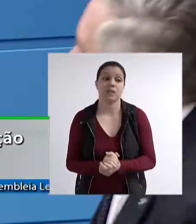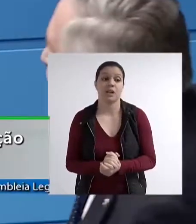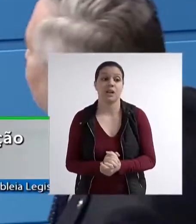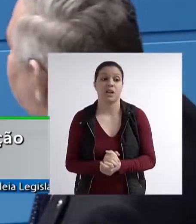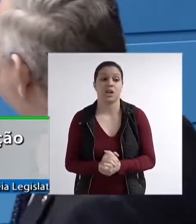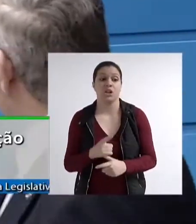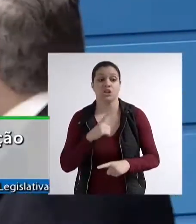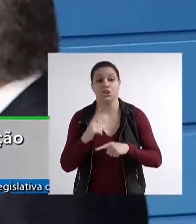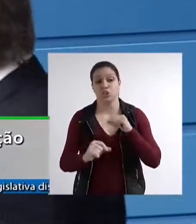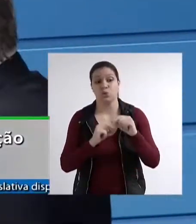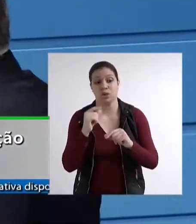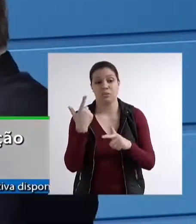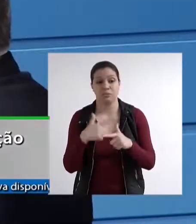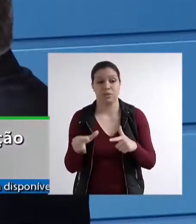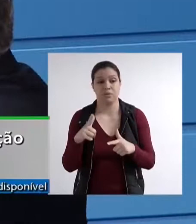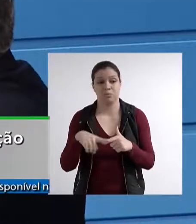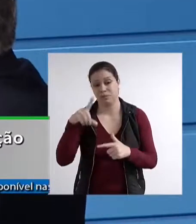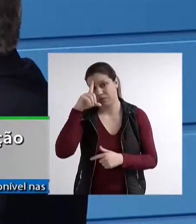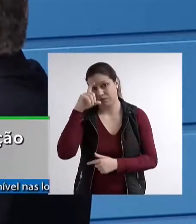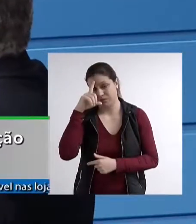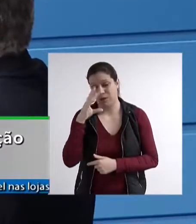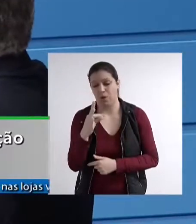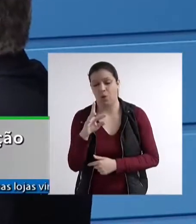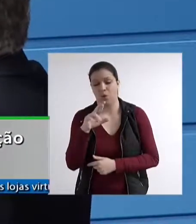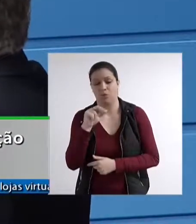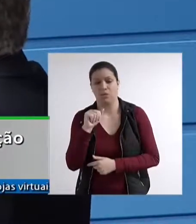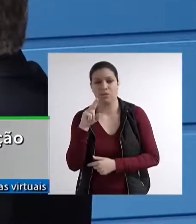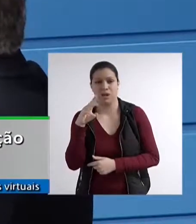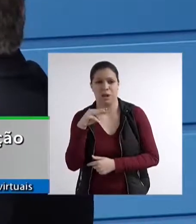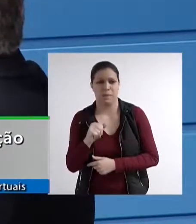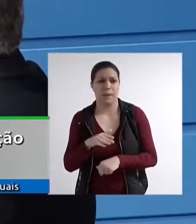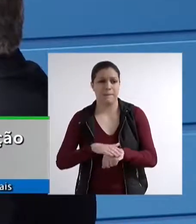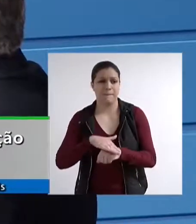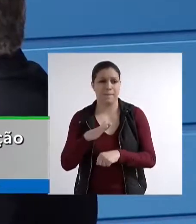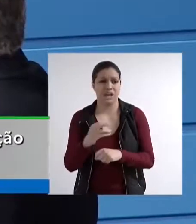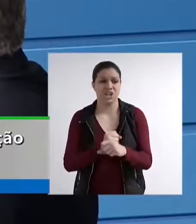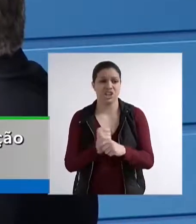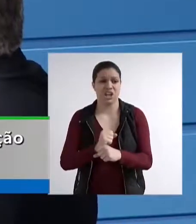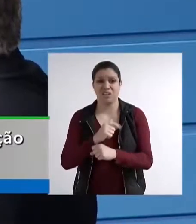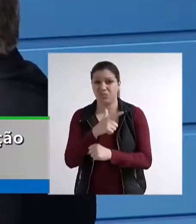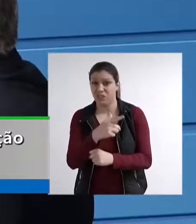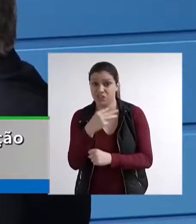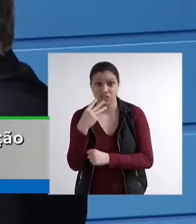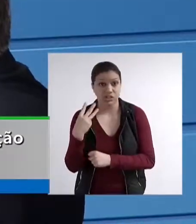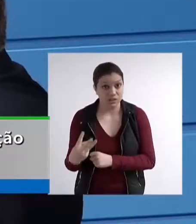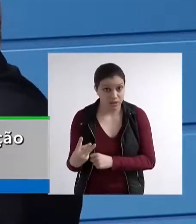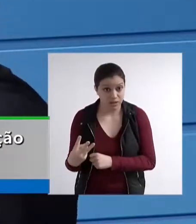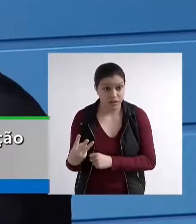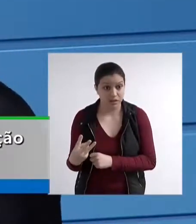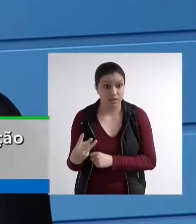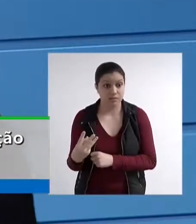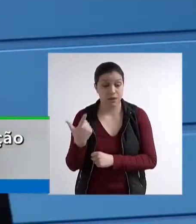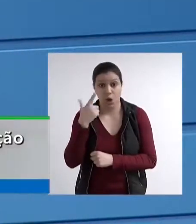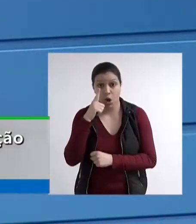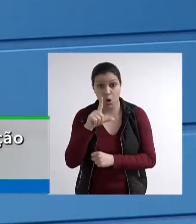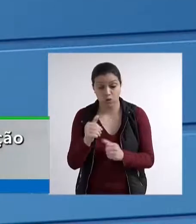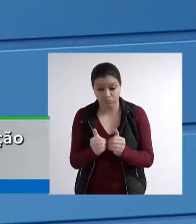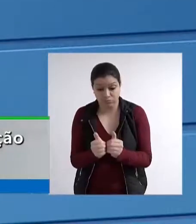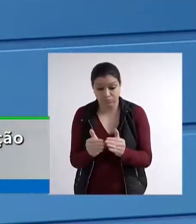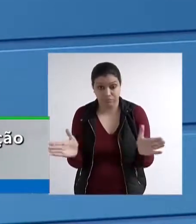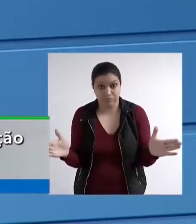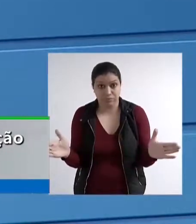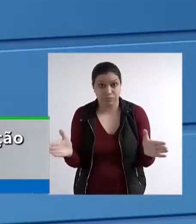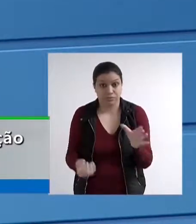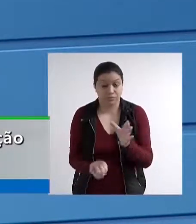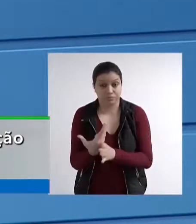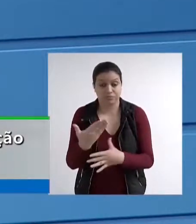elefante branco chamado Hospital do Trauma, que na verdade mais de 23 anos praticamente para ser inaugurado. O governo do Estado